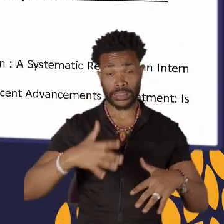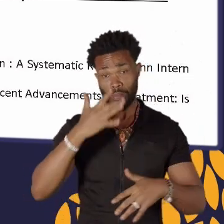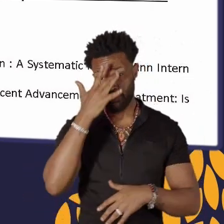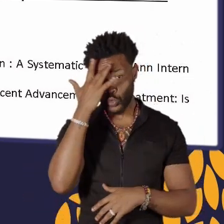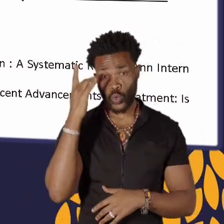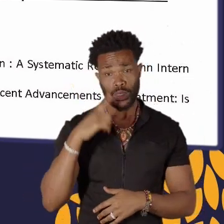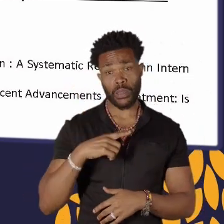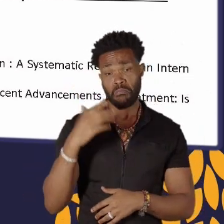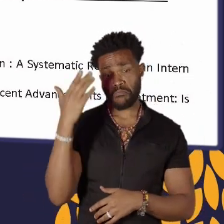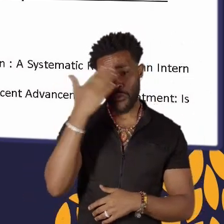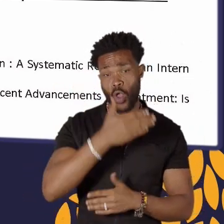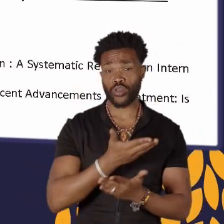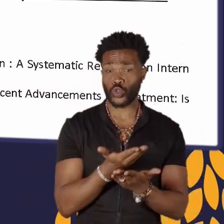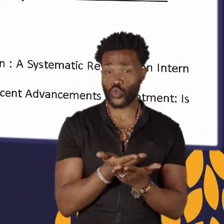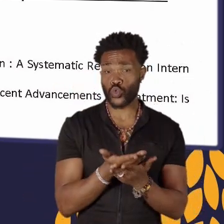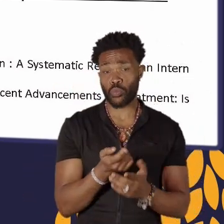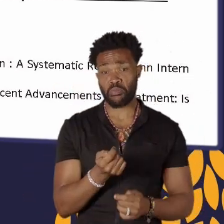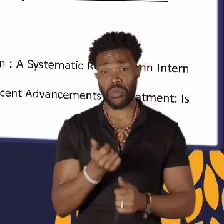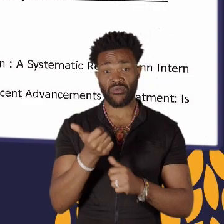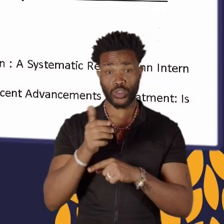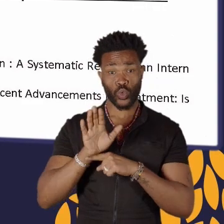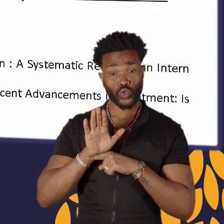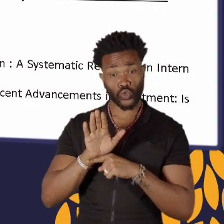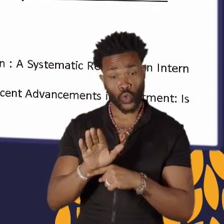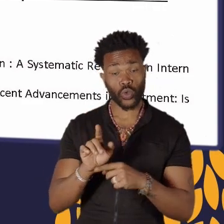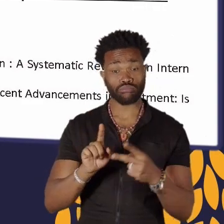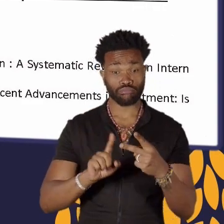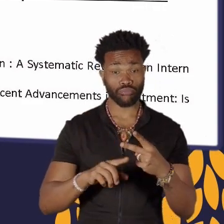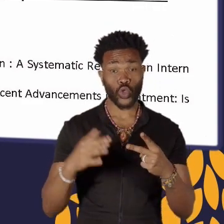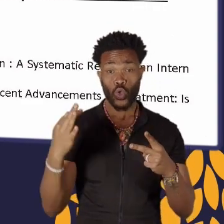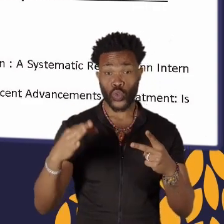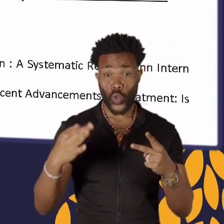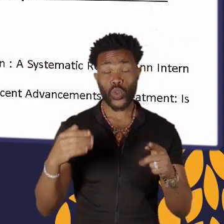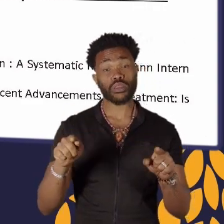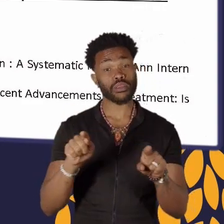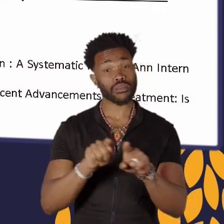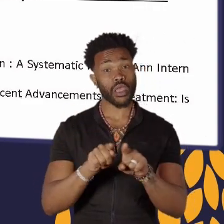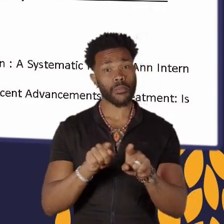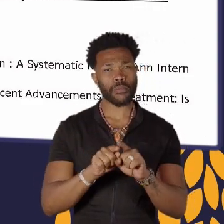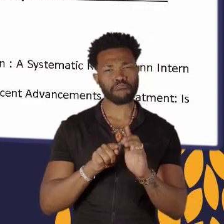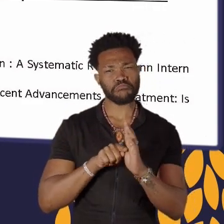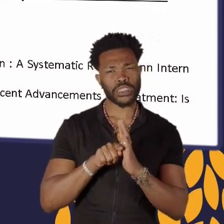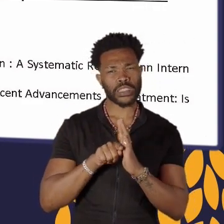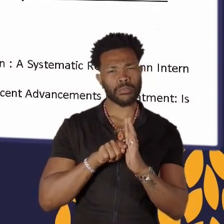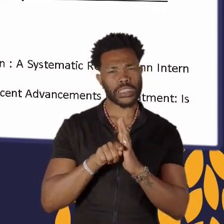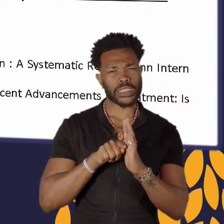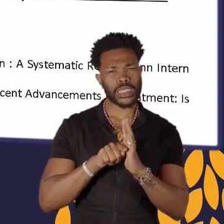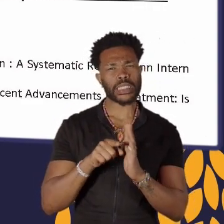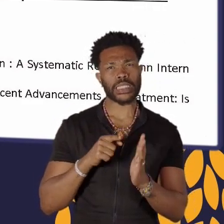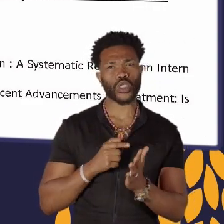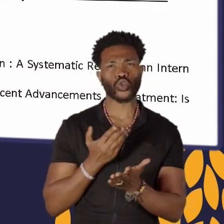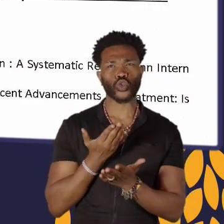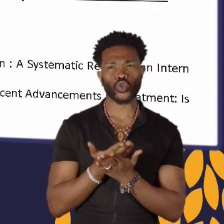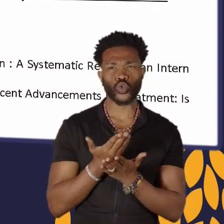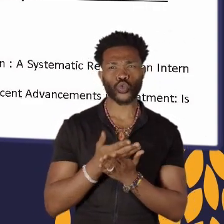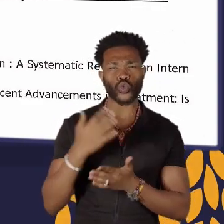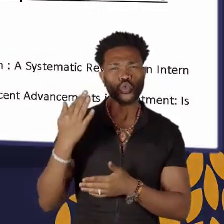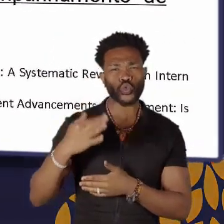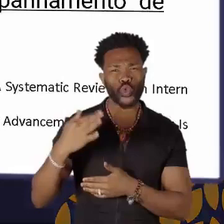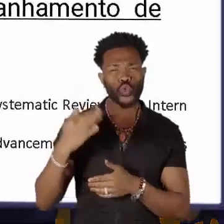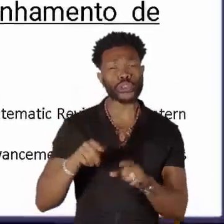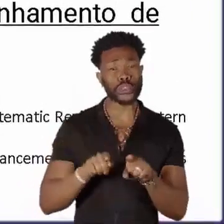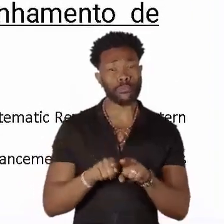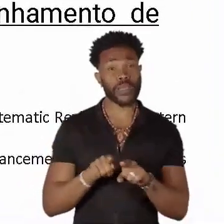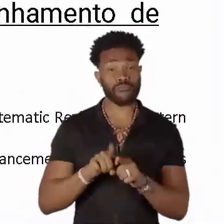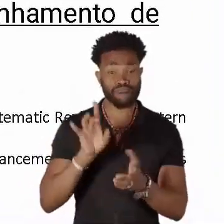evidências importantes com relação aos benefícios, nas dores também a gente verifica que tem muito estudo sobre dor e que, de